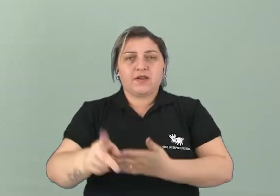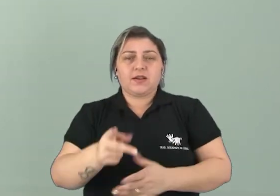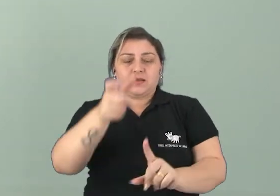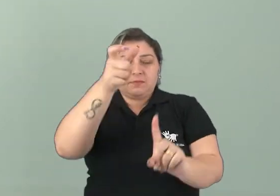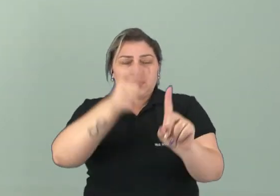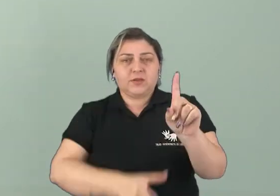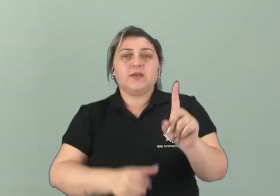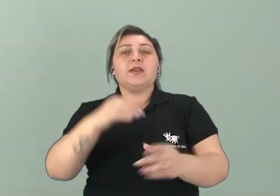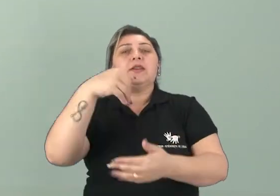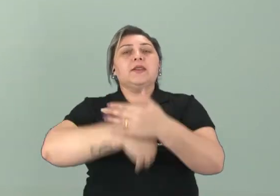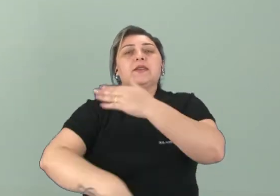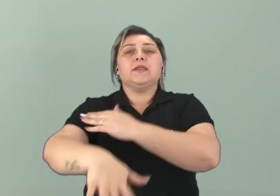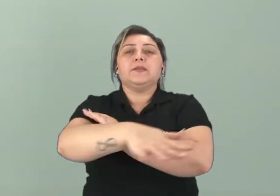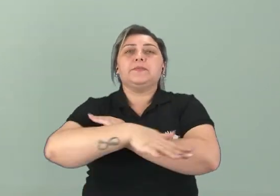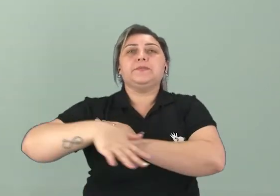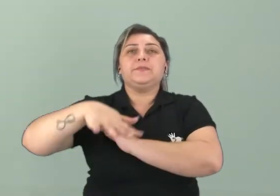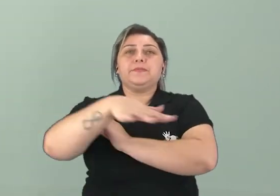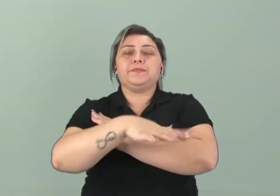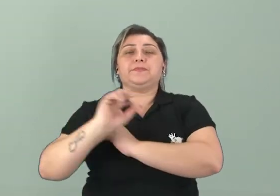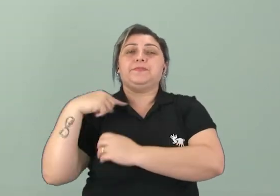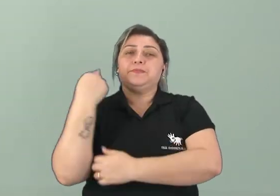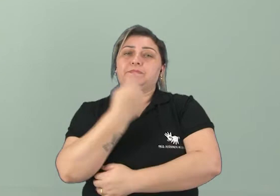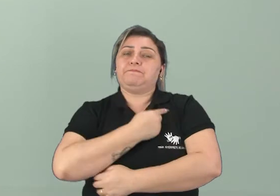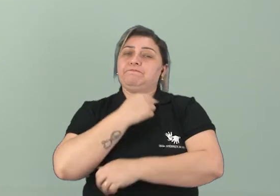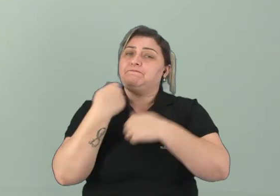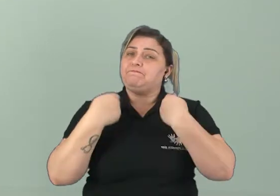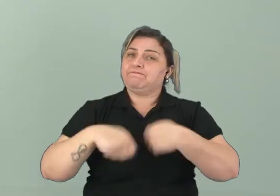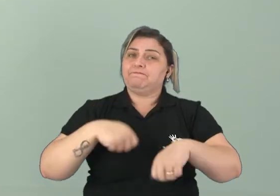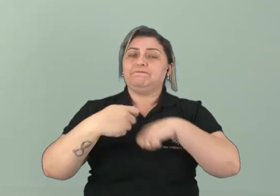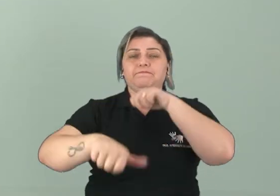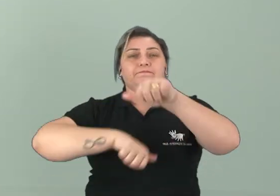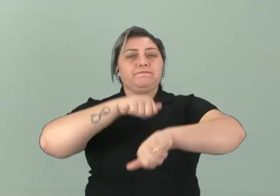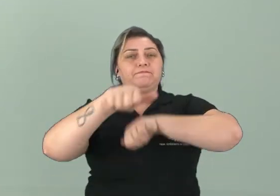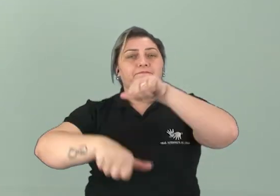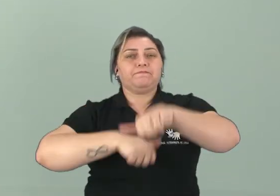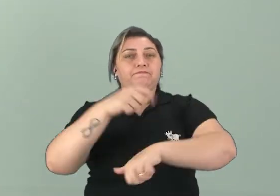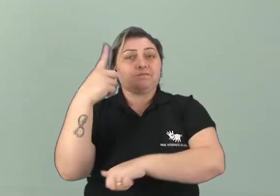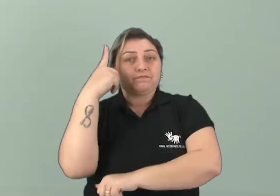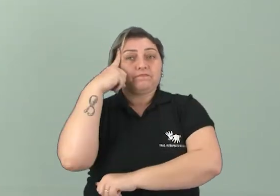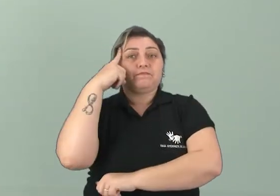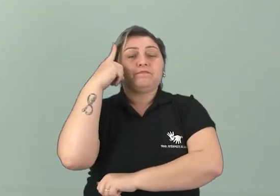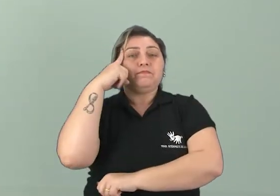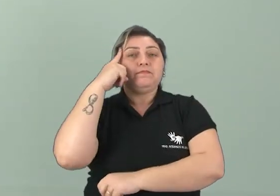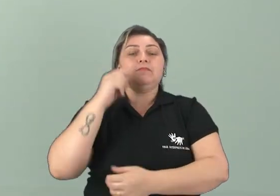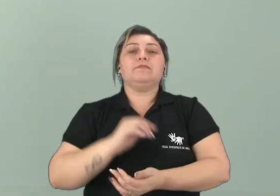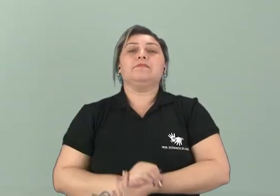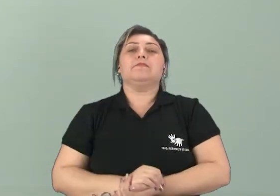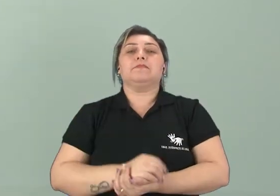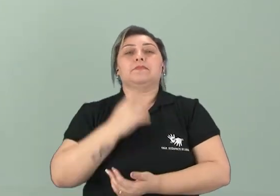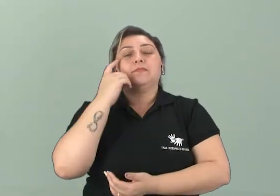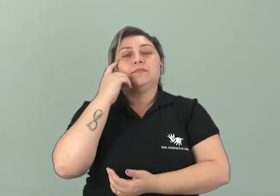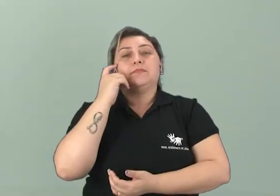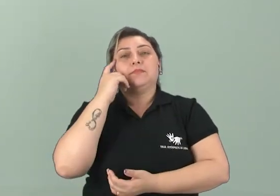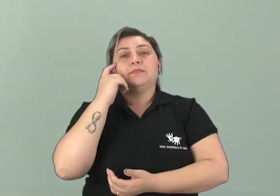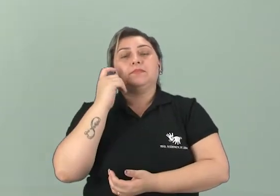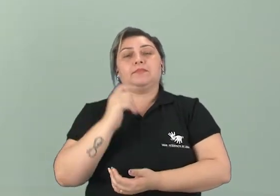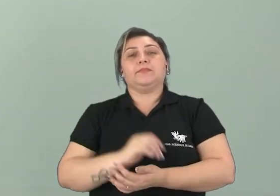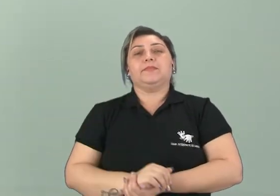nossa sociedade, né? E é isso que a gente tem que mudar. A gente tem que mudar a nossa visão perante